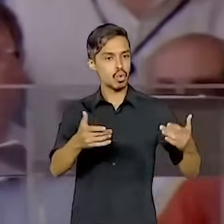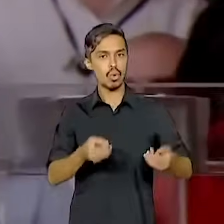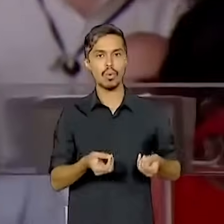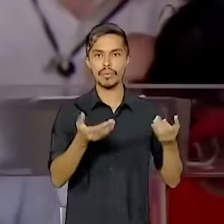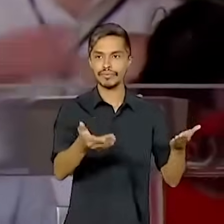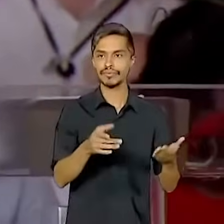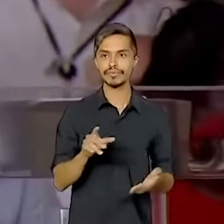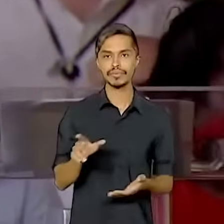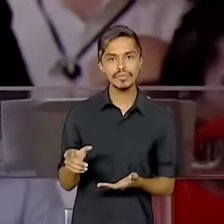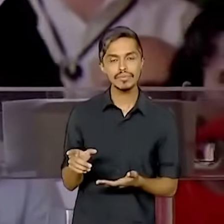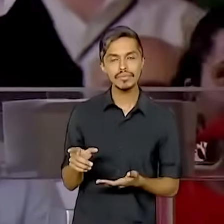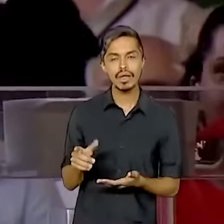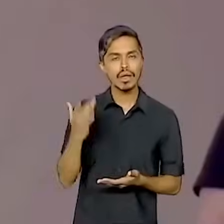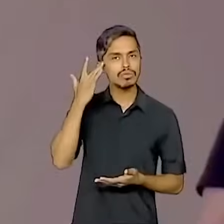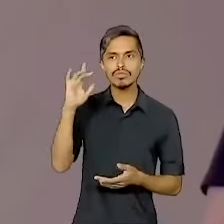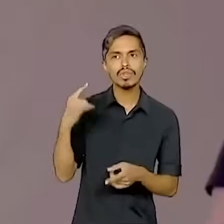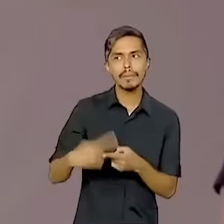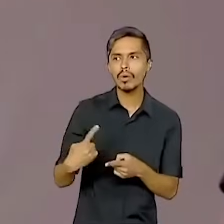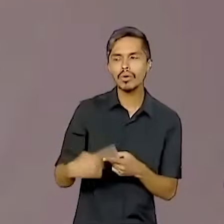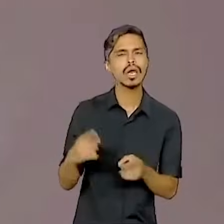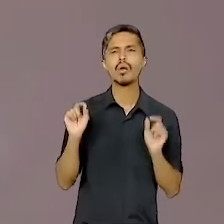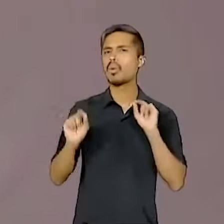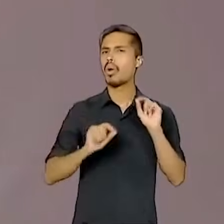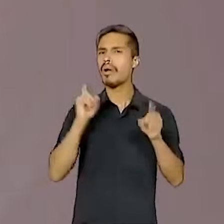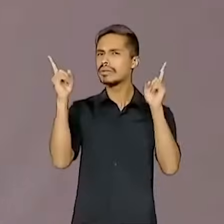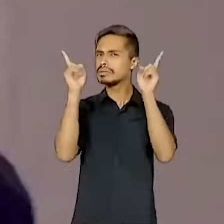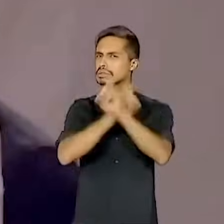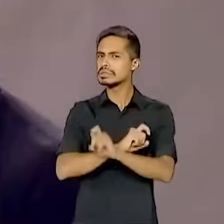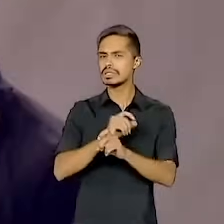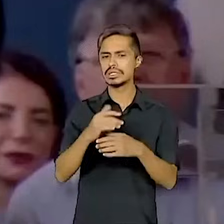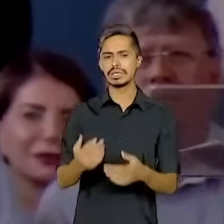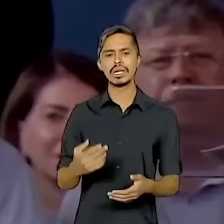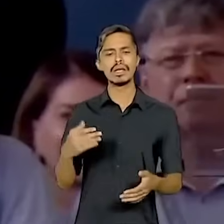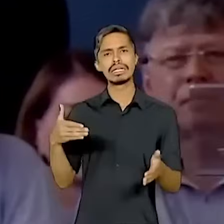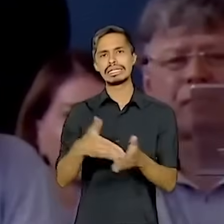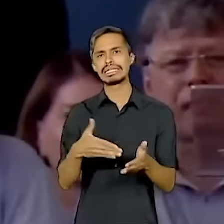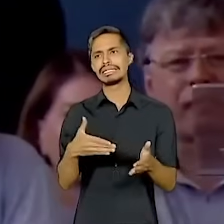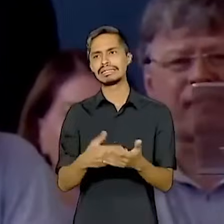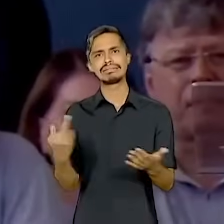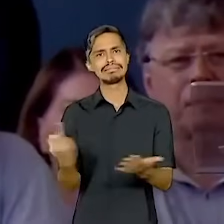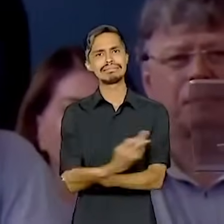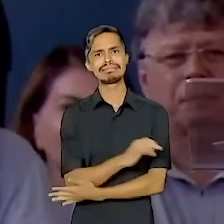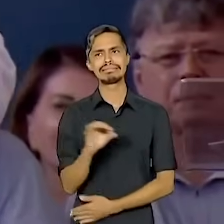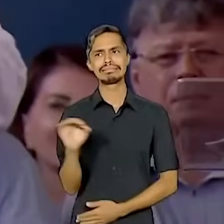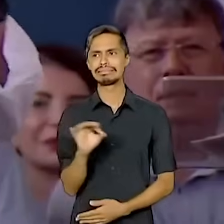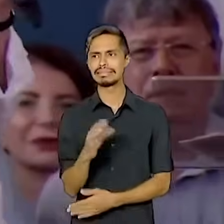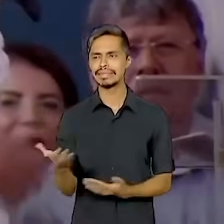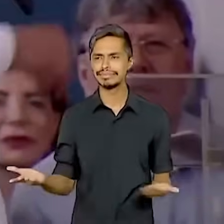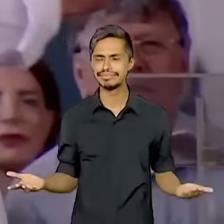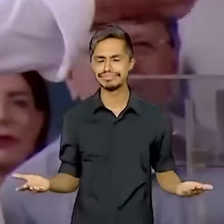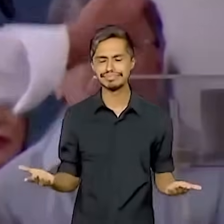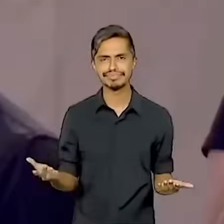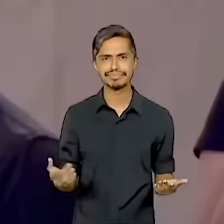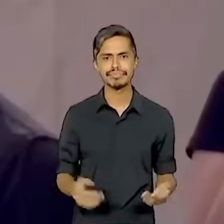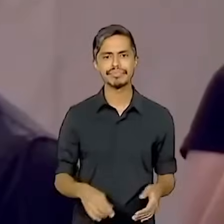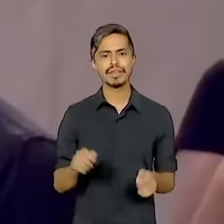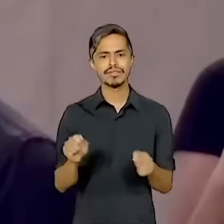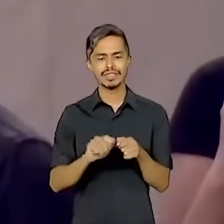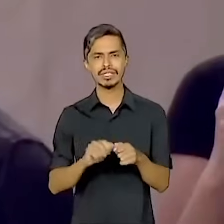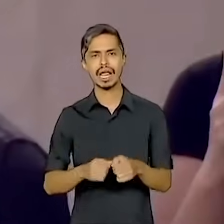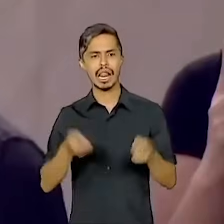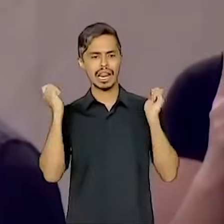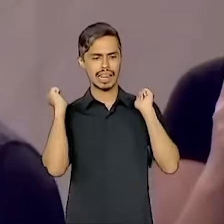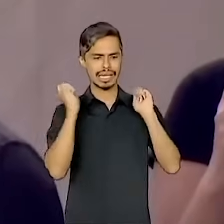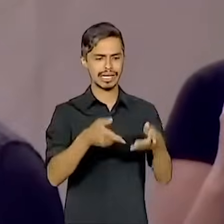terreno. Não sei por quê, qual foi a dificuldade, não aconteceu. Fizeram o lançamento de pedra